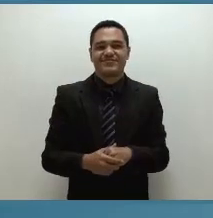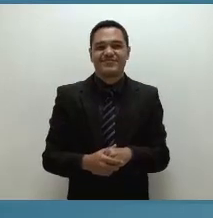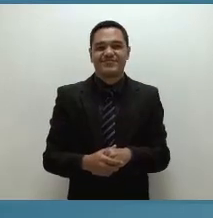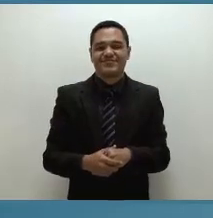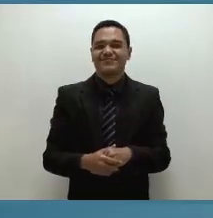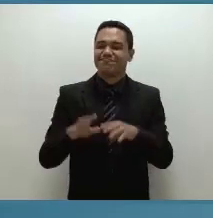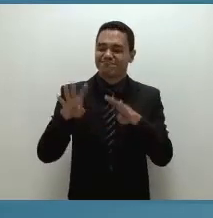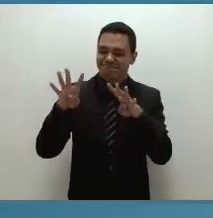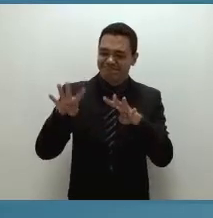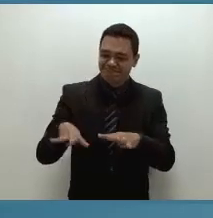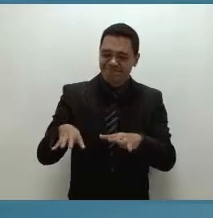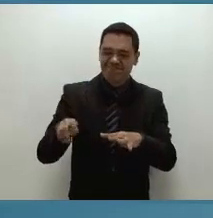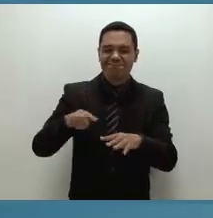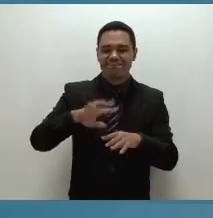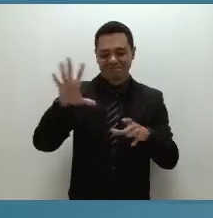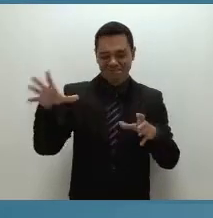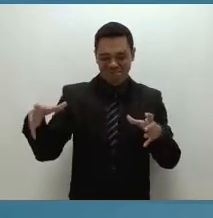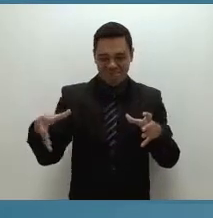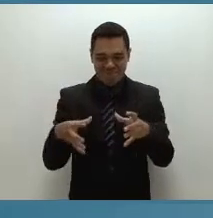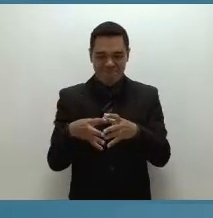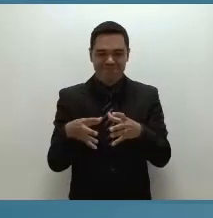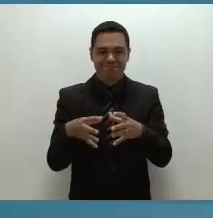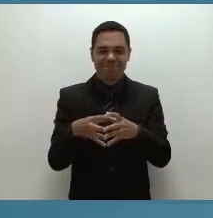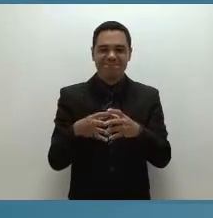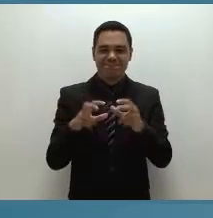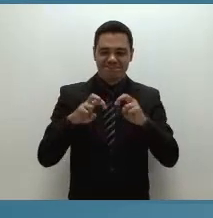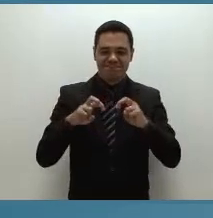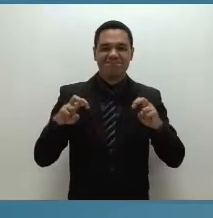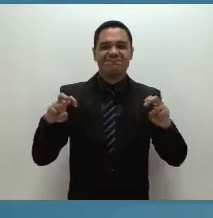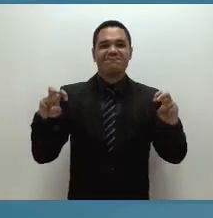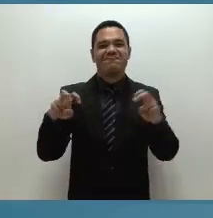aclamados por este colegiado,